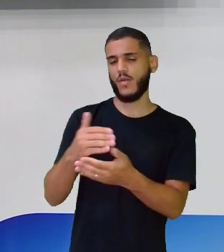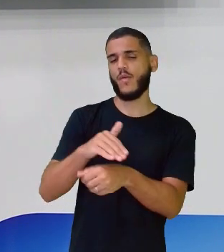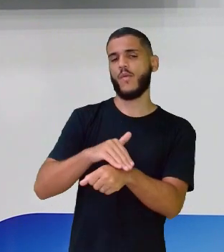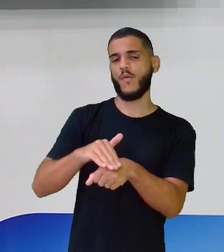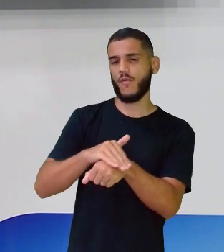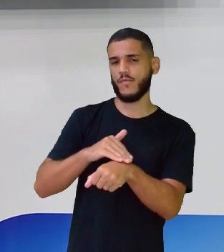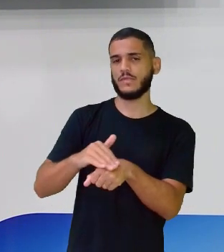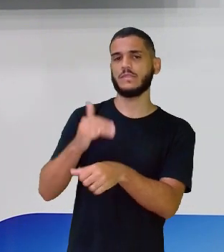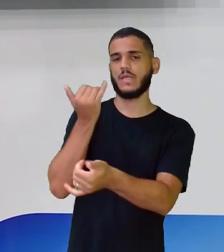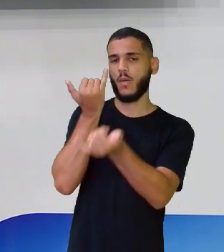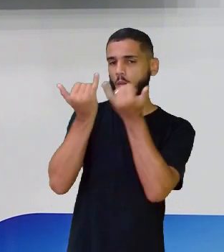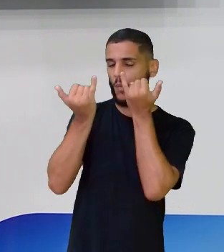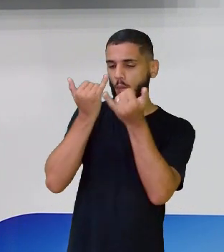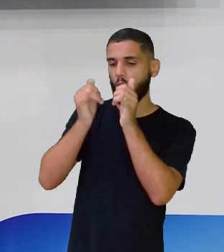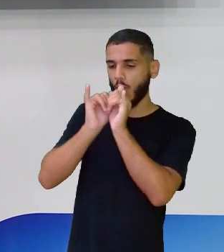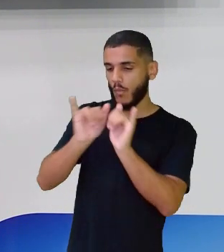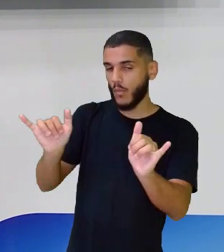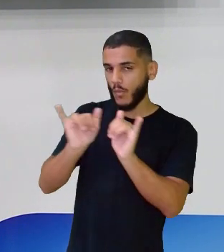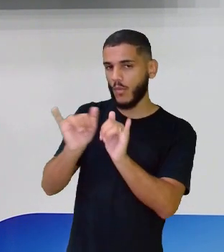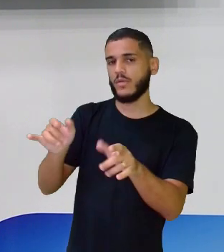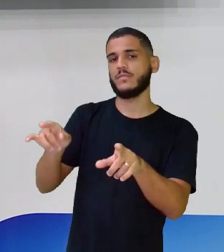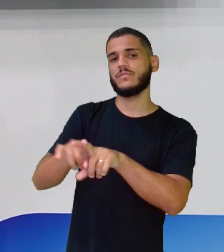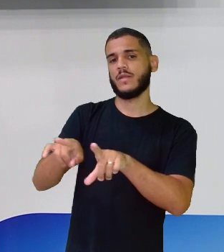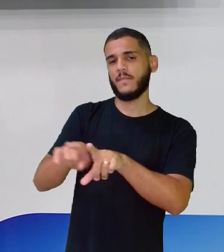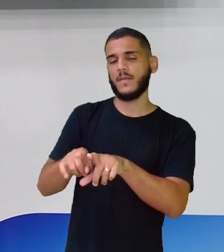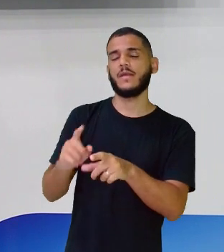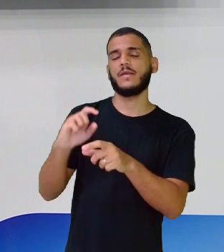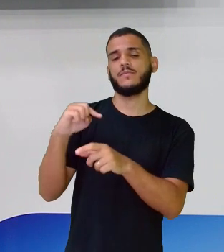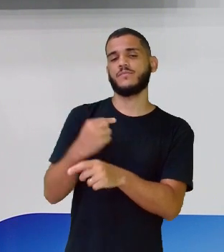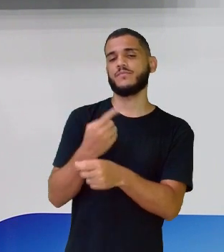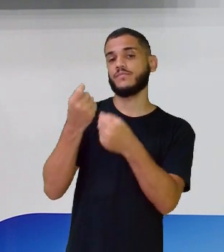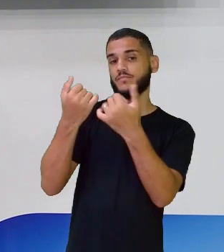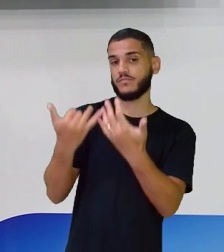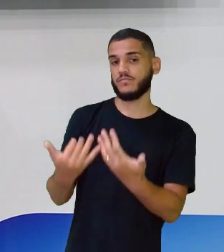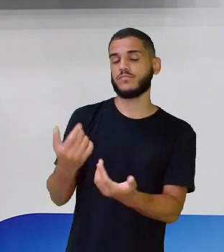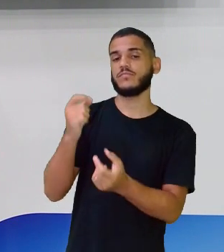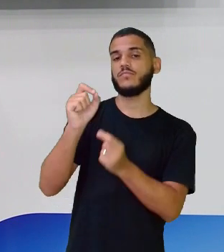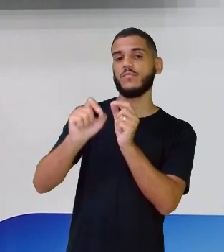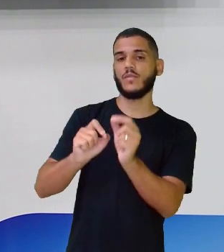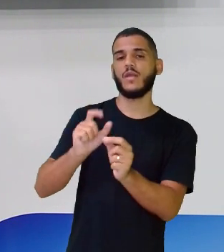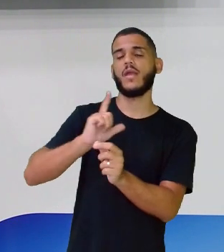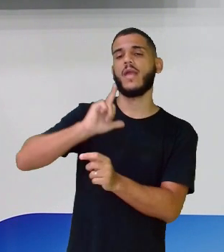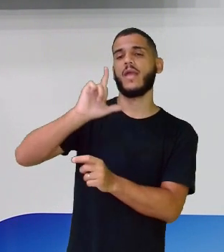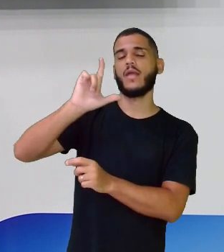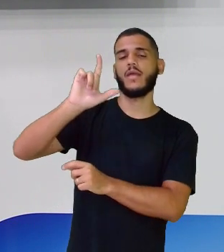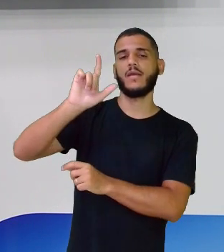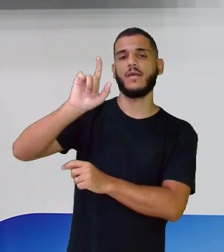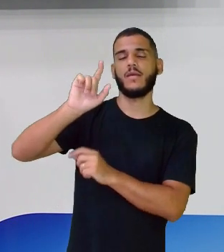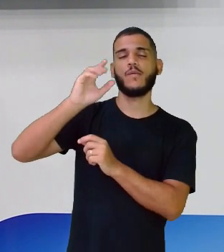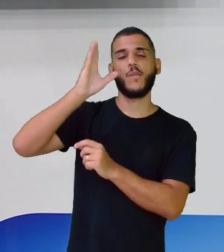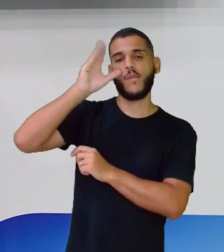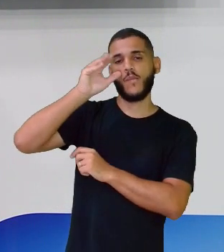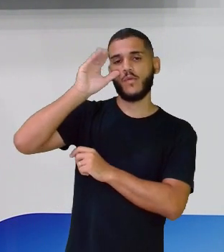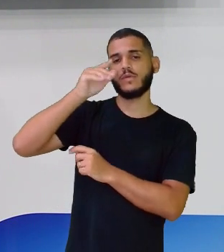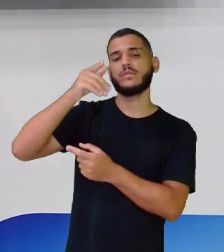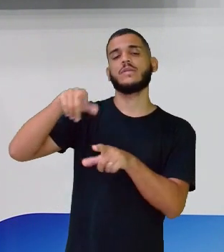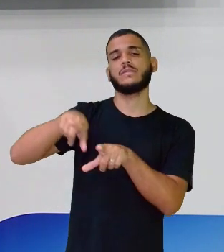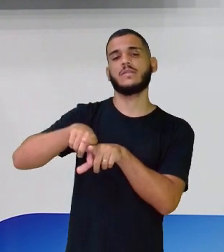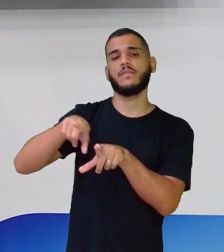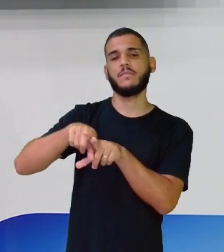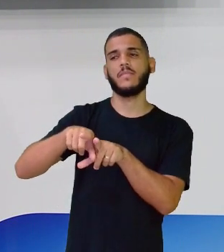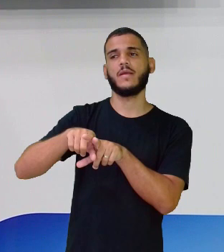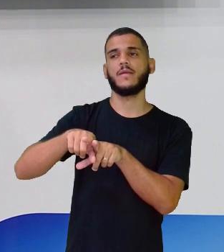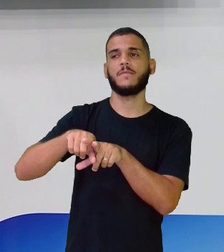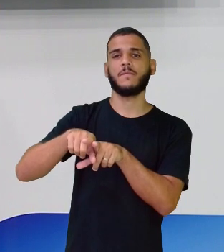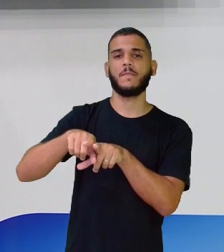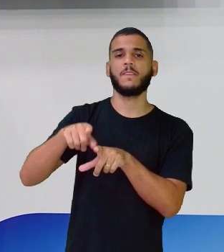sobre notícias, sobre informação, sempre está conversando sobre essa questão da curiosidade. Curiosidade me leva